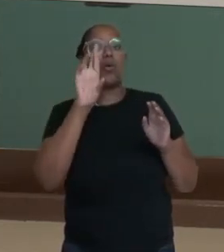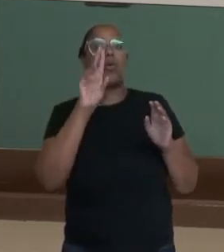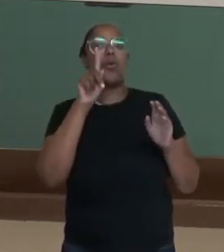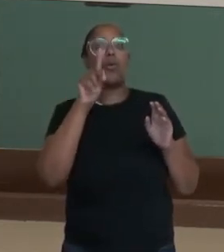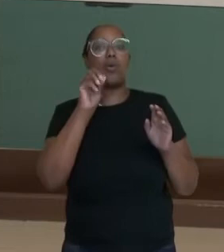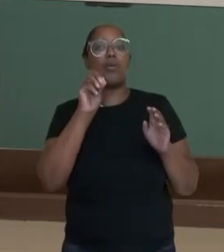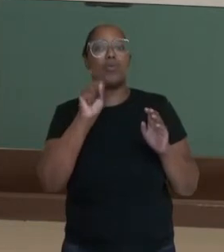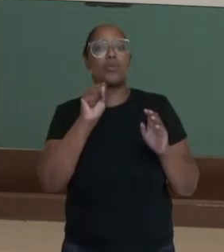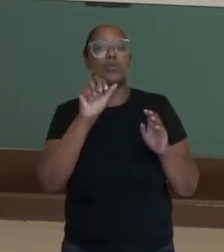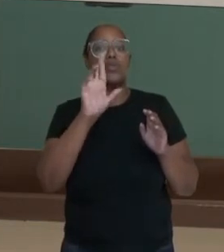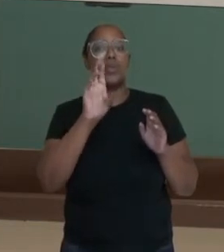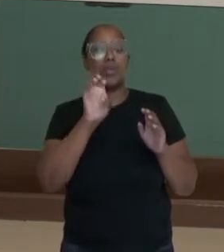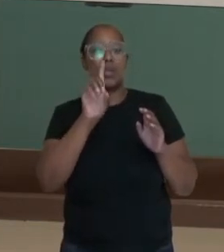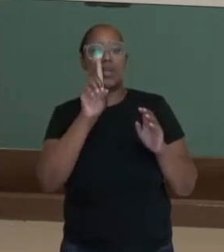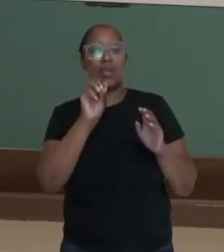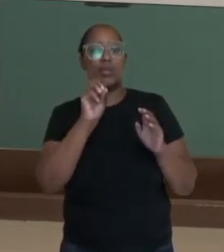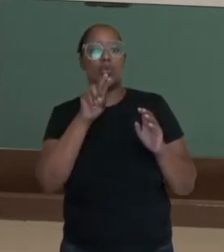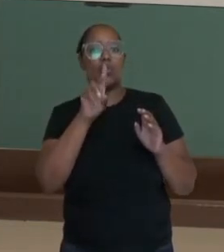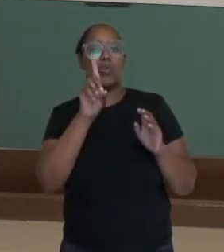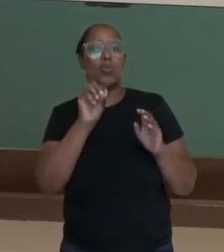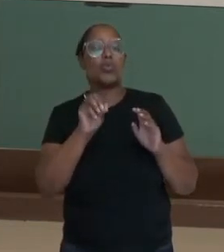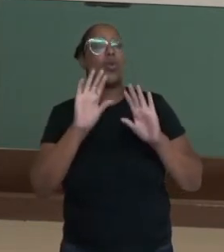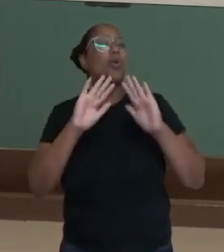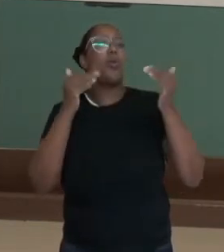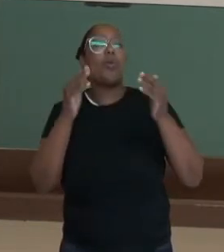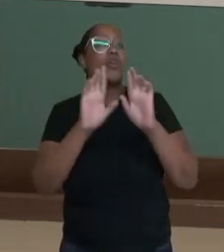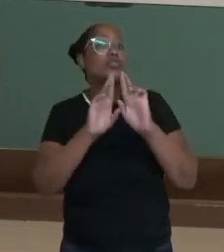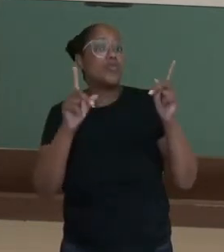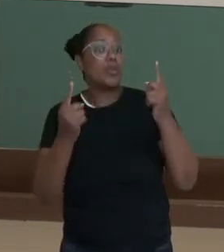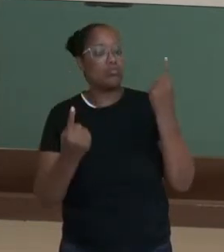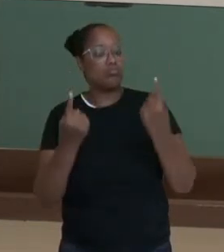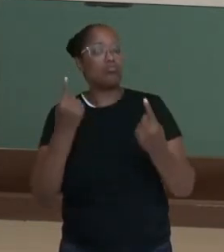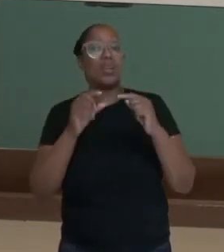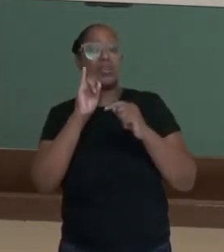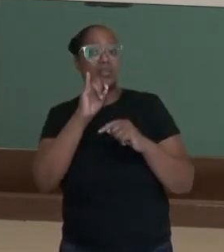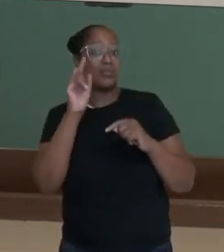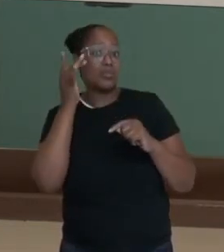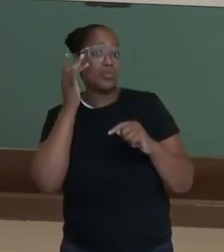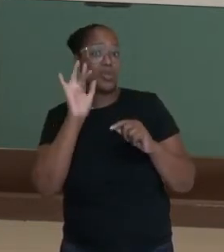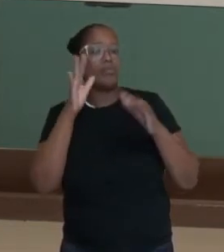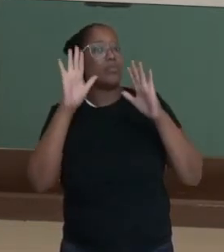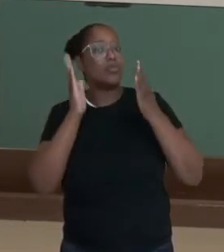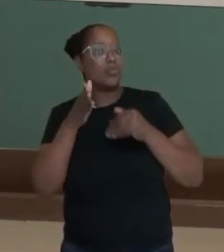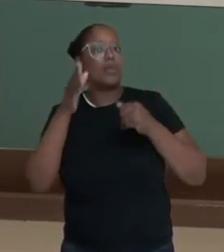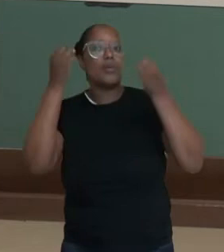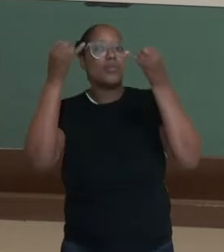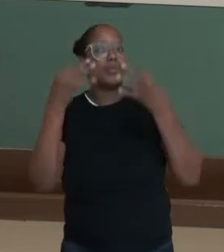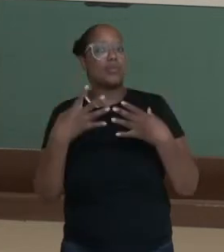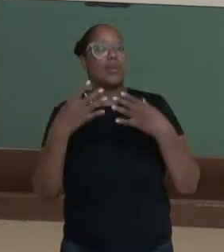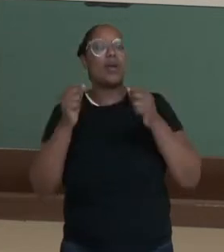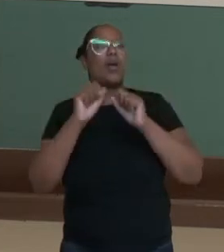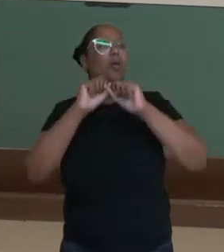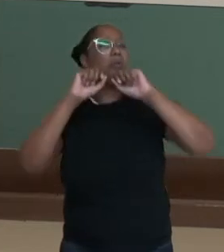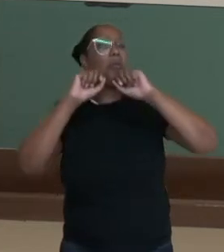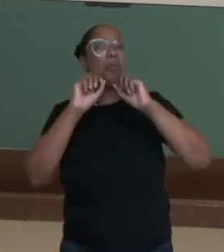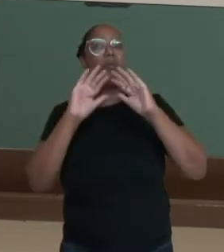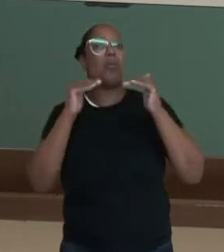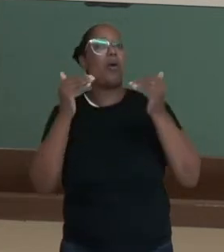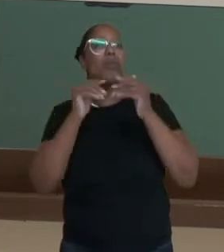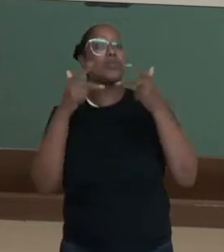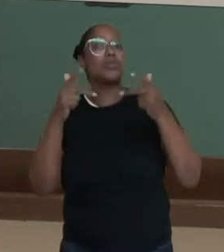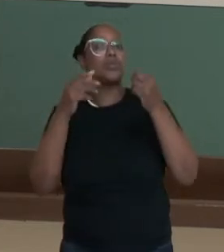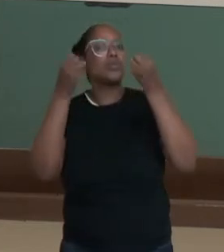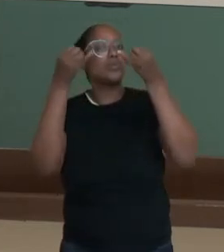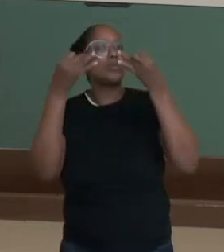de pronto qual a diferença entre os dois? Se não sabe, já vamos esclarecer. Quais são as aplicações